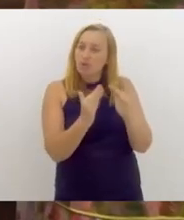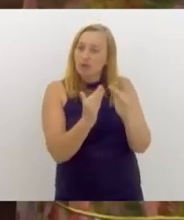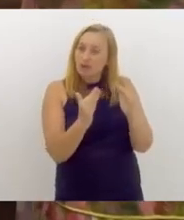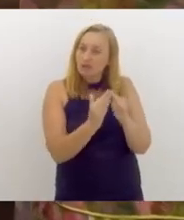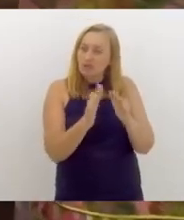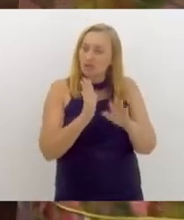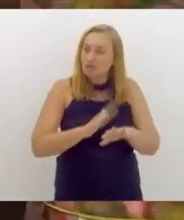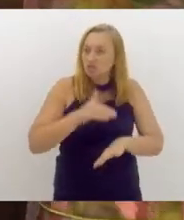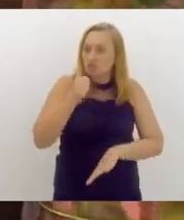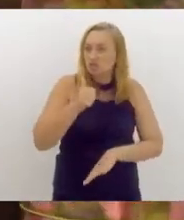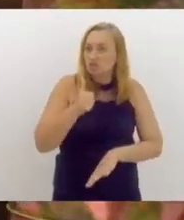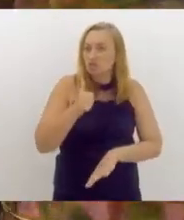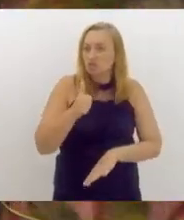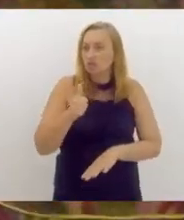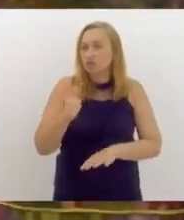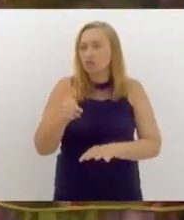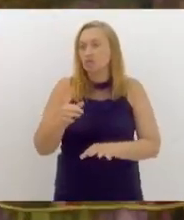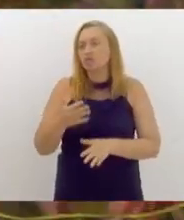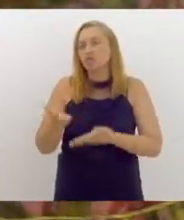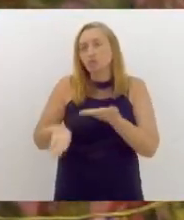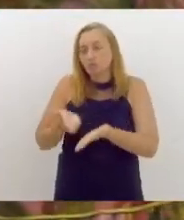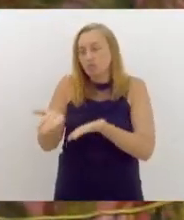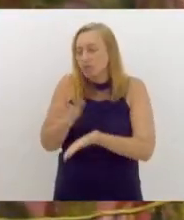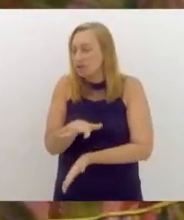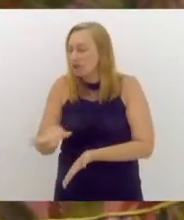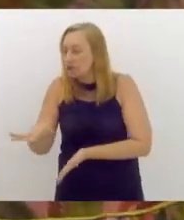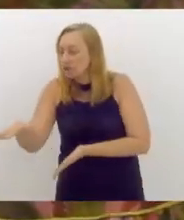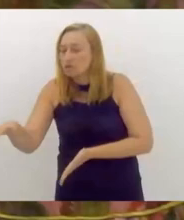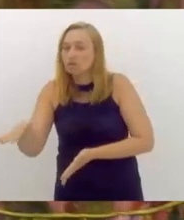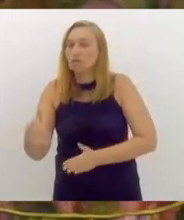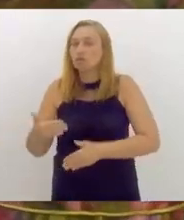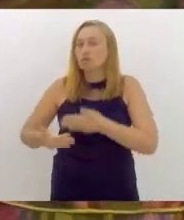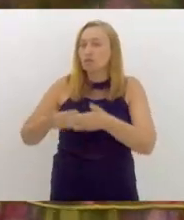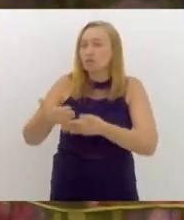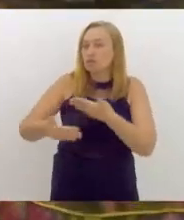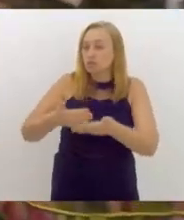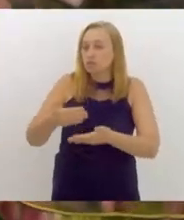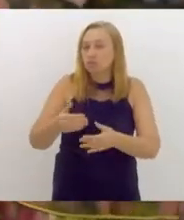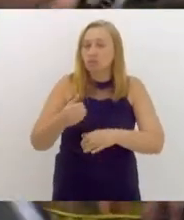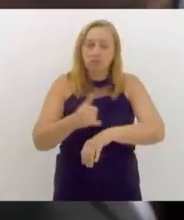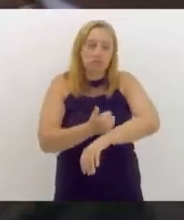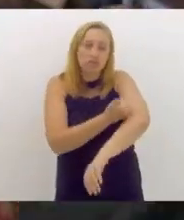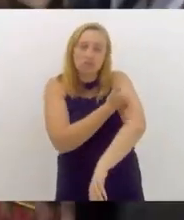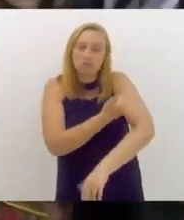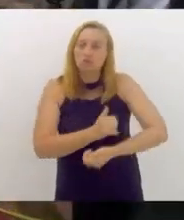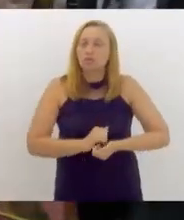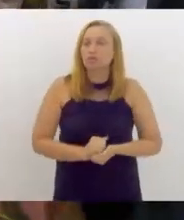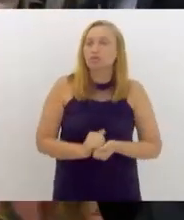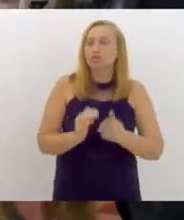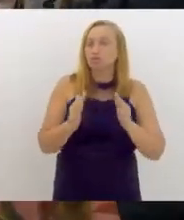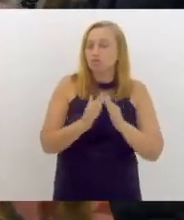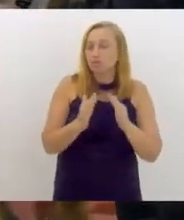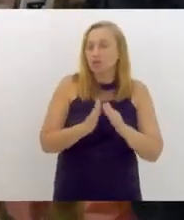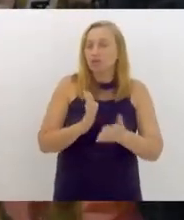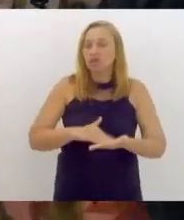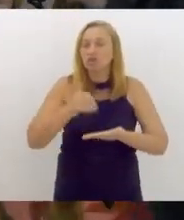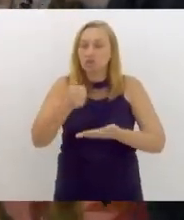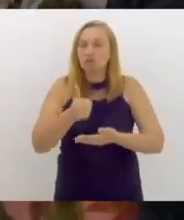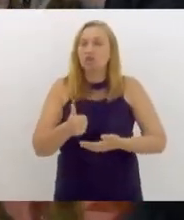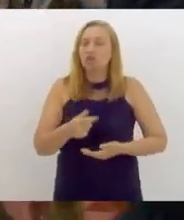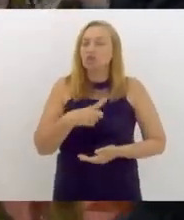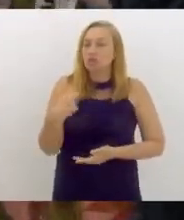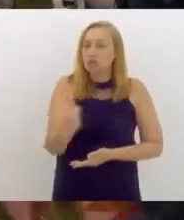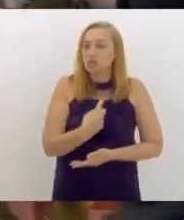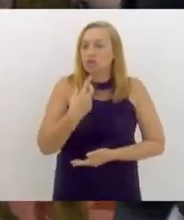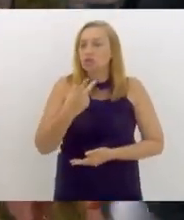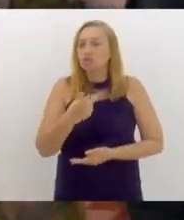das favelas, quando falamos também de processos de infraestrutura de moradia digna, nós